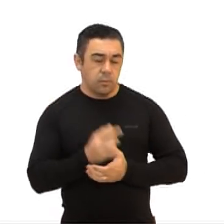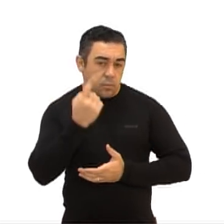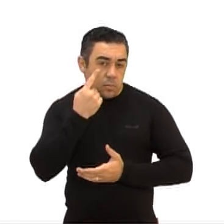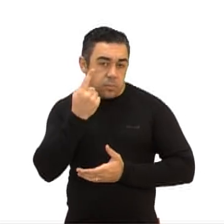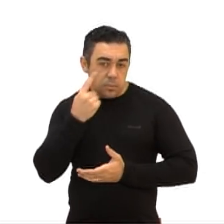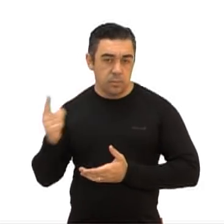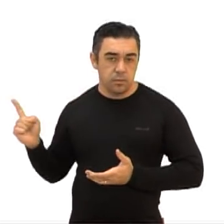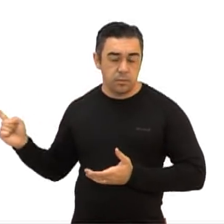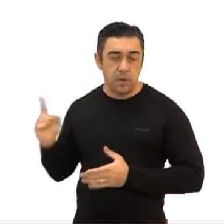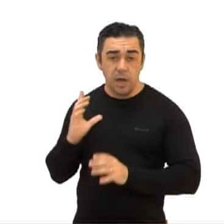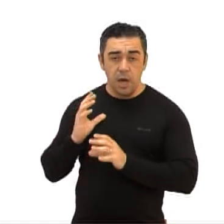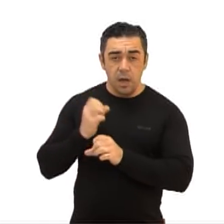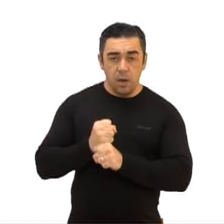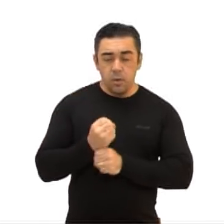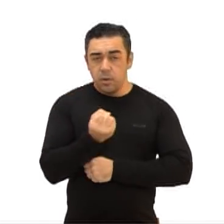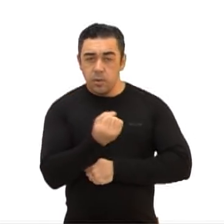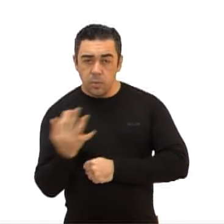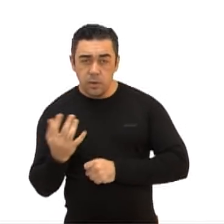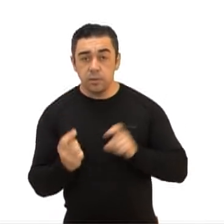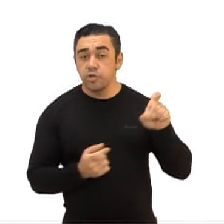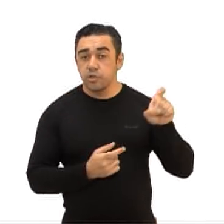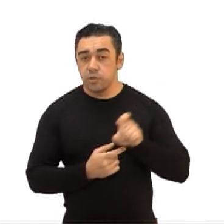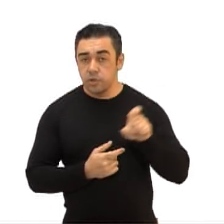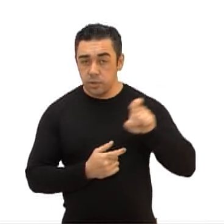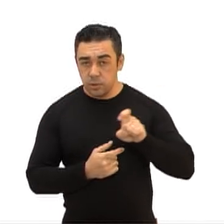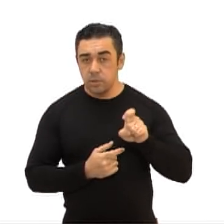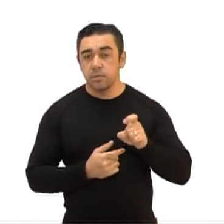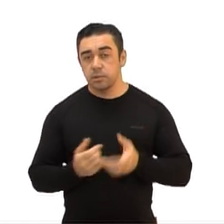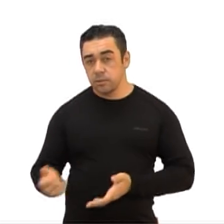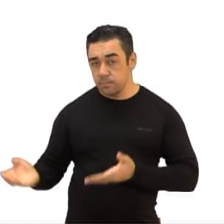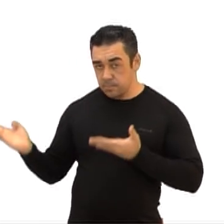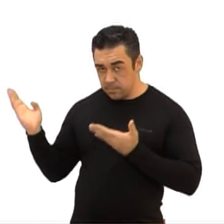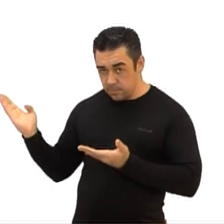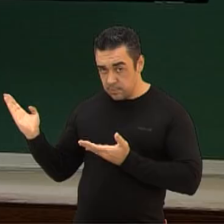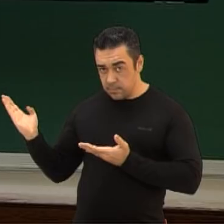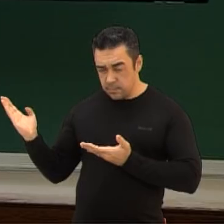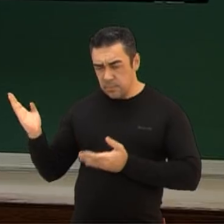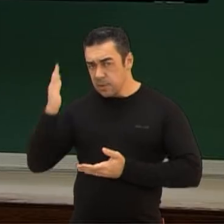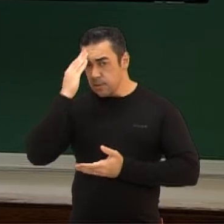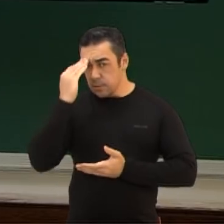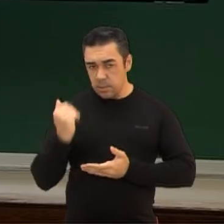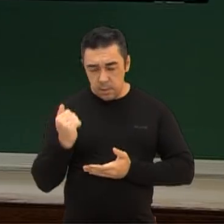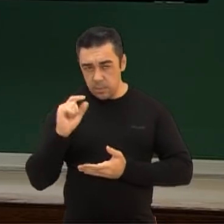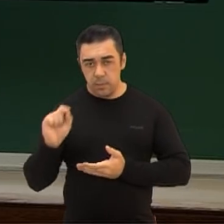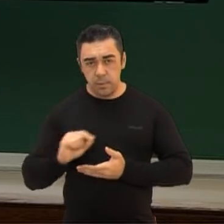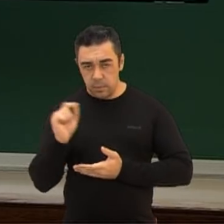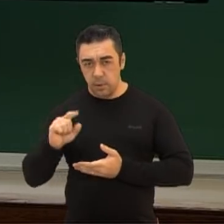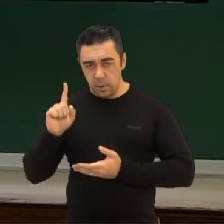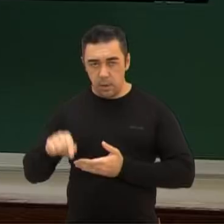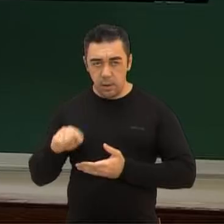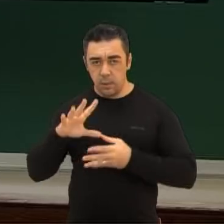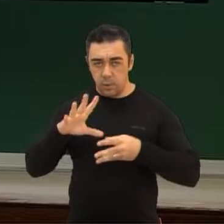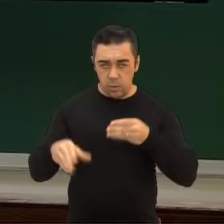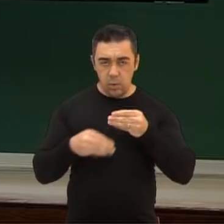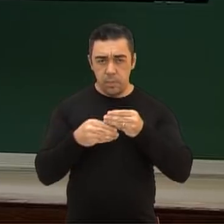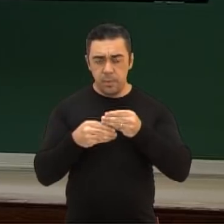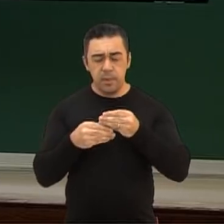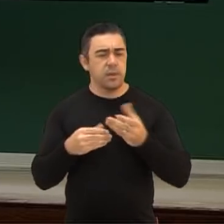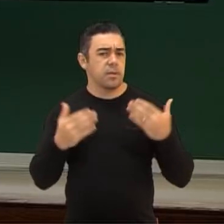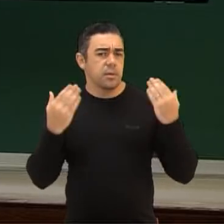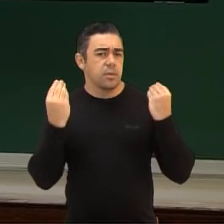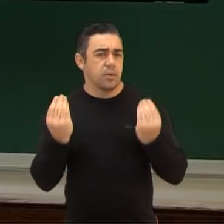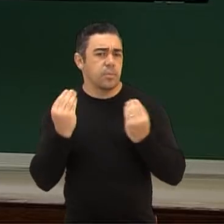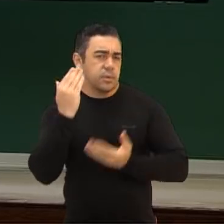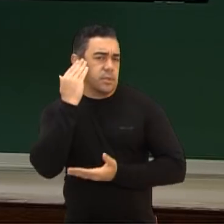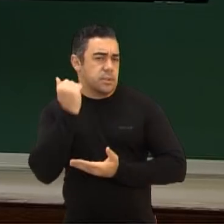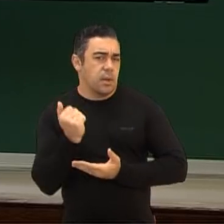Vejamos. Calcule a medida de x nos seguintes casos, sabendo que esses ângulos são complementares. Como que nós